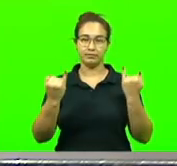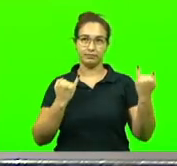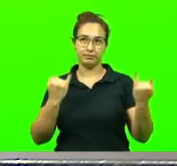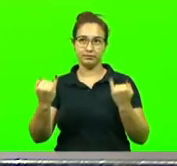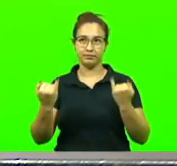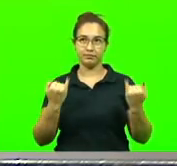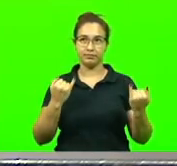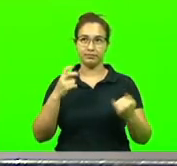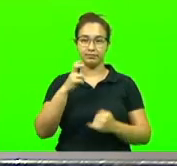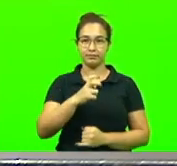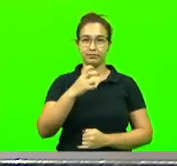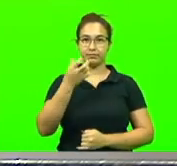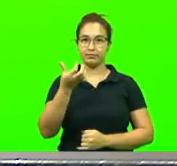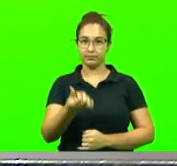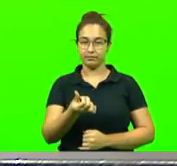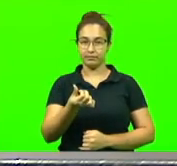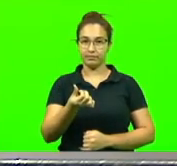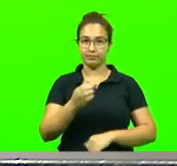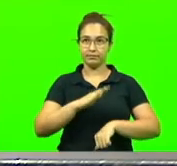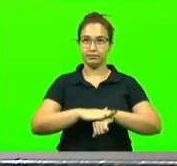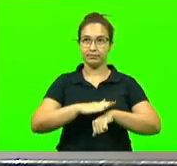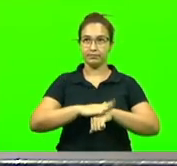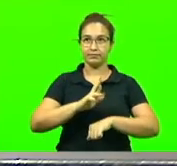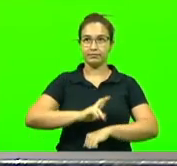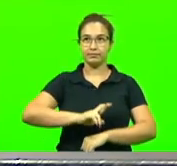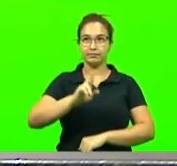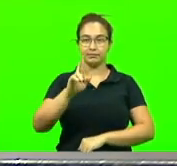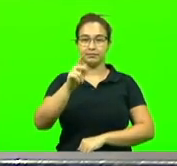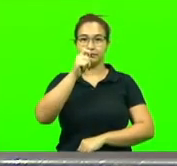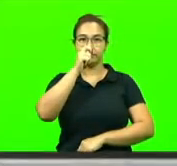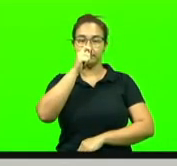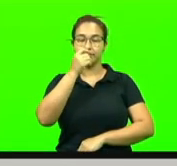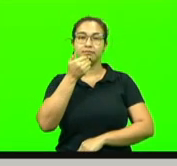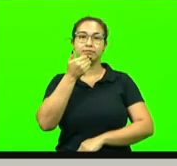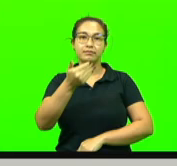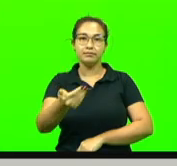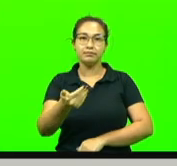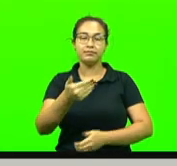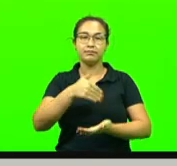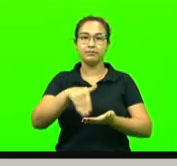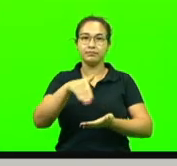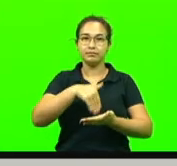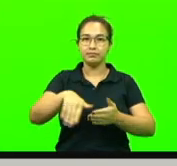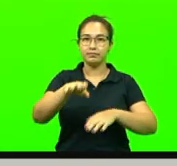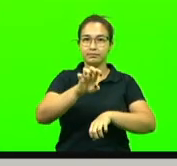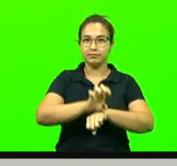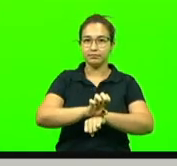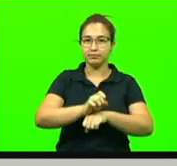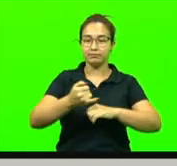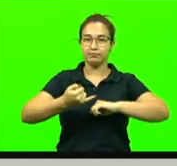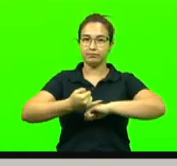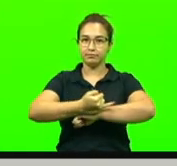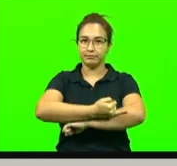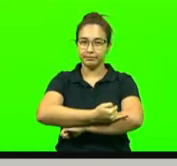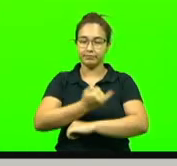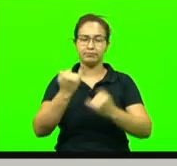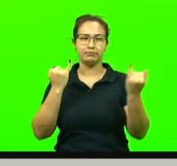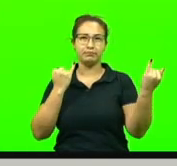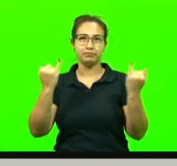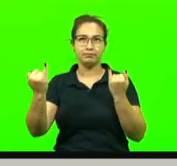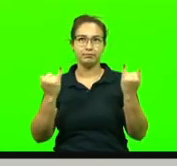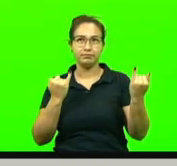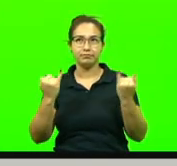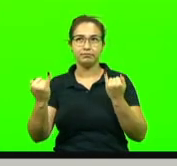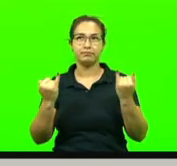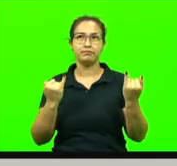informação 56. Deputado João Amin, solicitando ao secretário de Estado da Infraestrutura informações